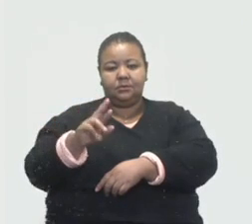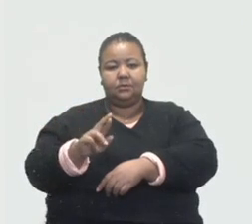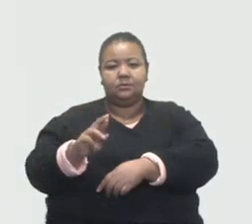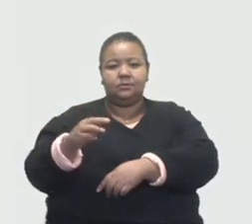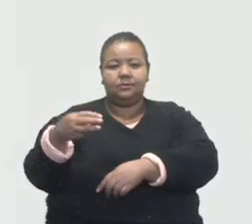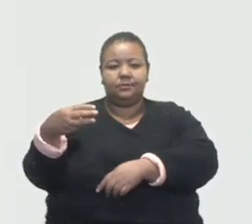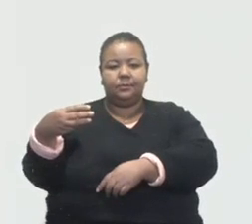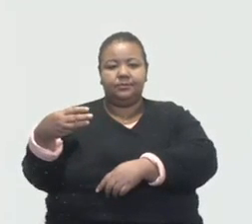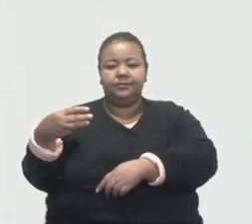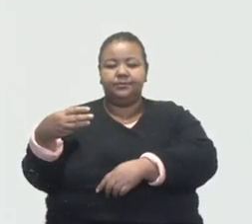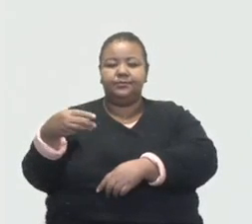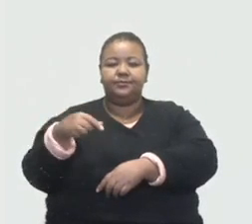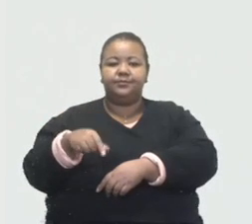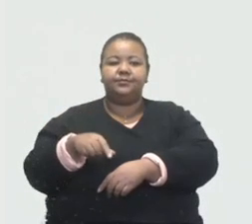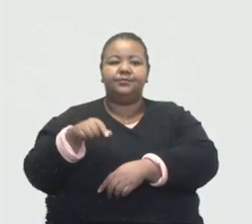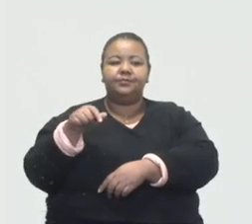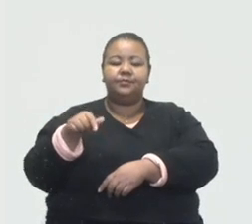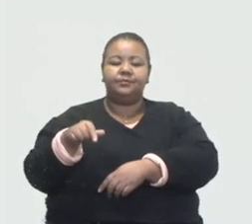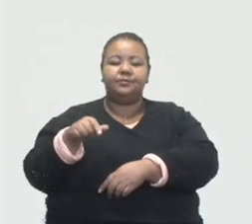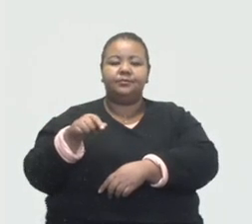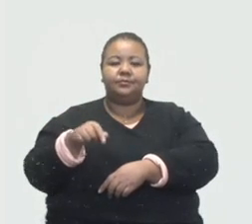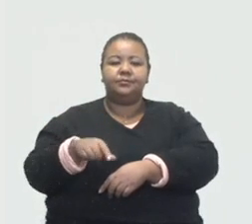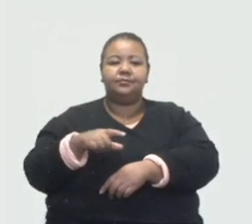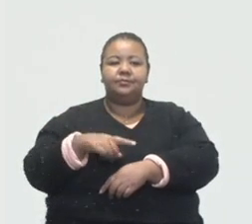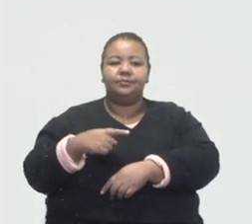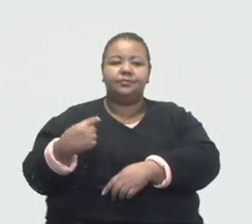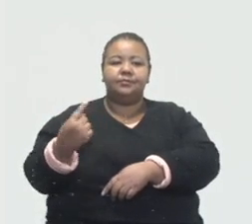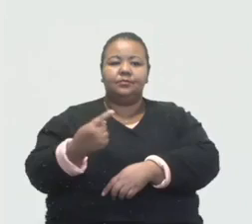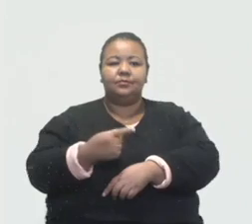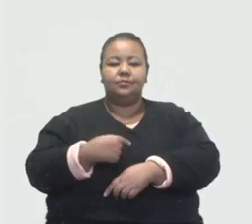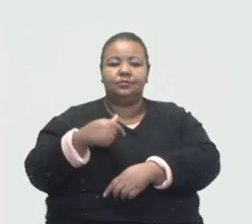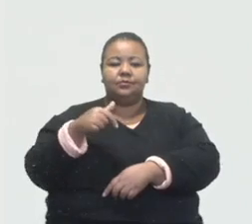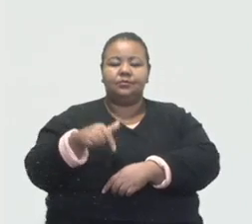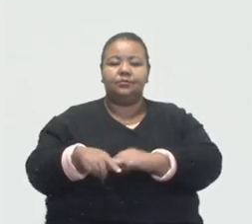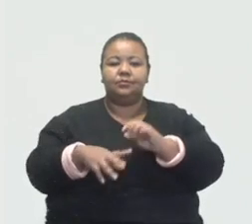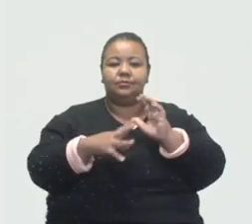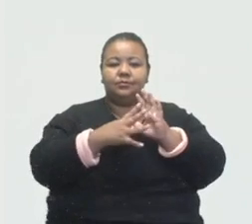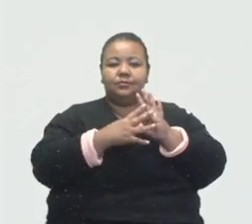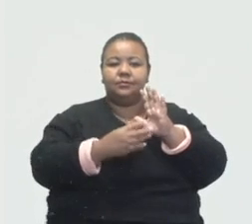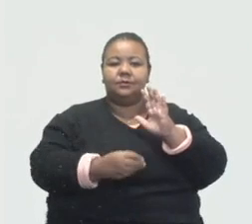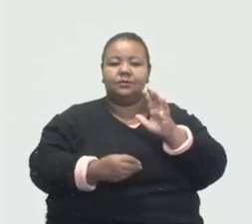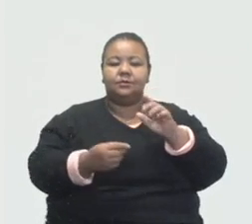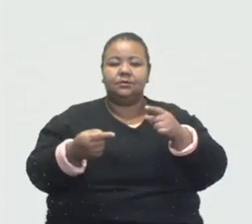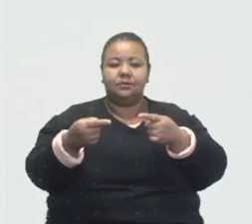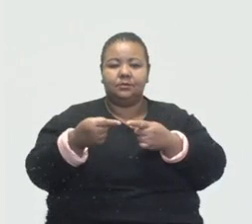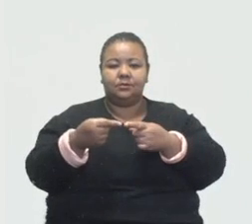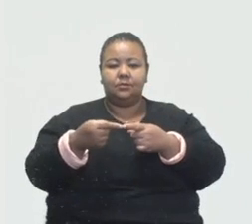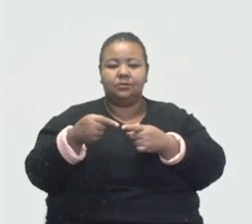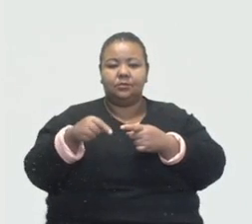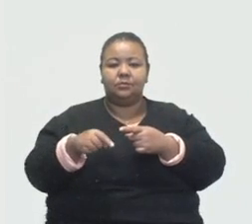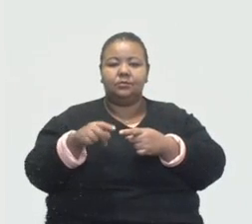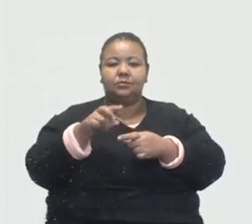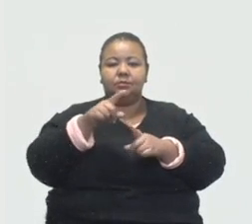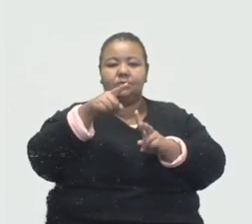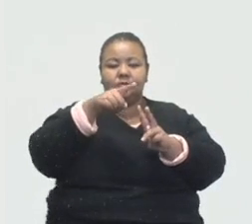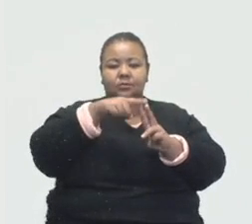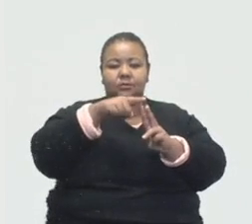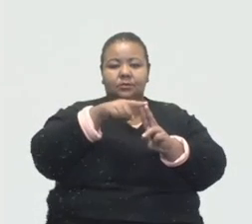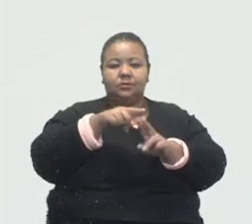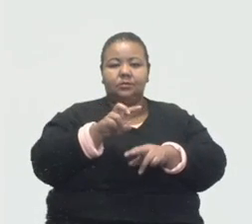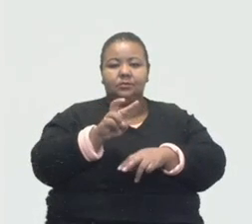nosso R3. Então, essa daqui é a nossa imagem relacionada ao nosso vetor